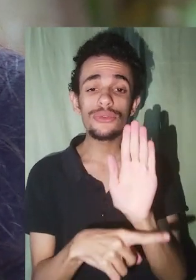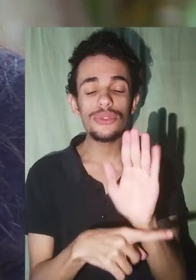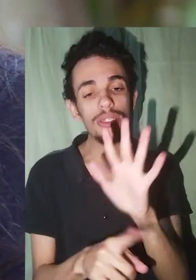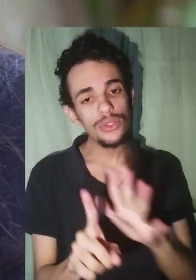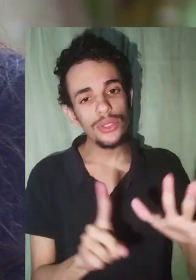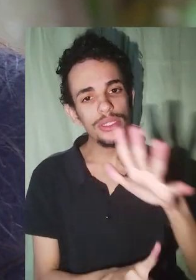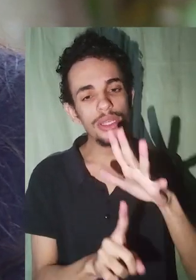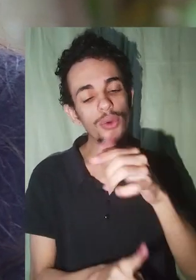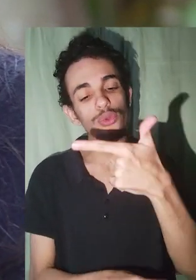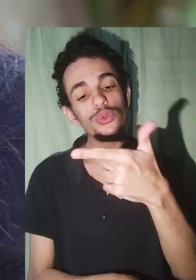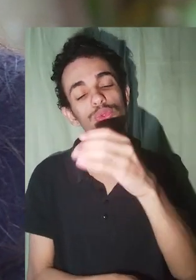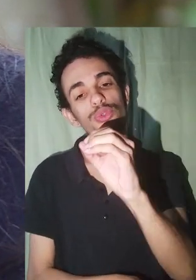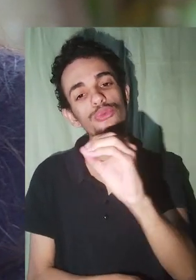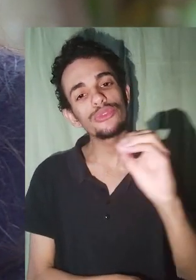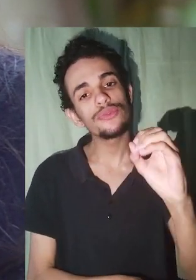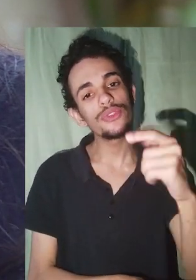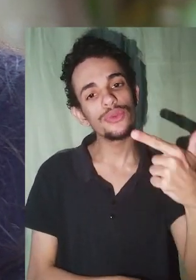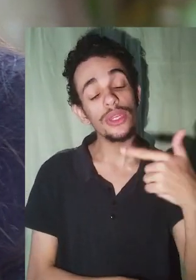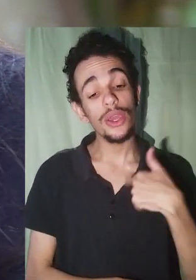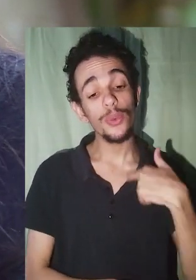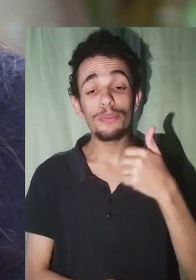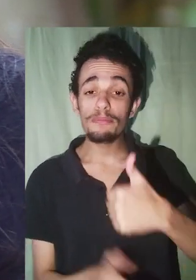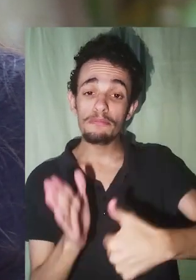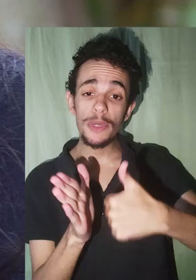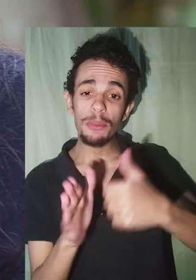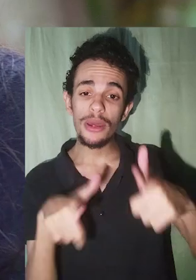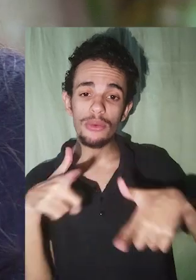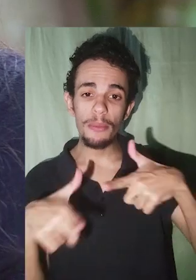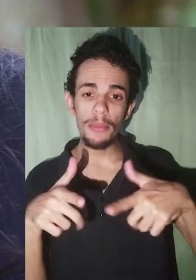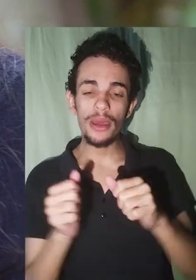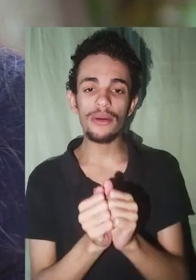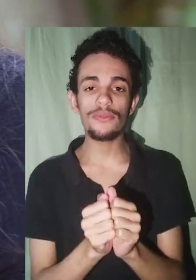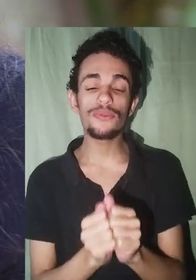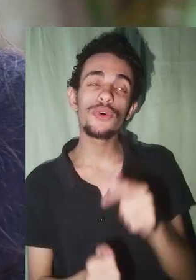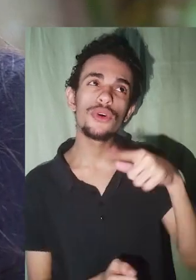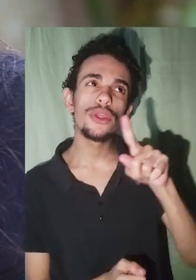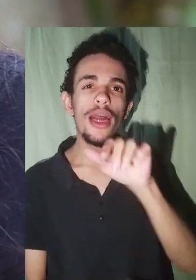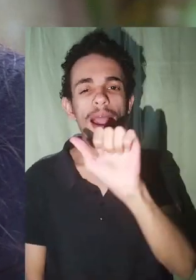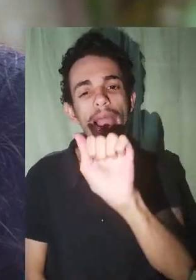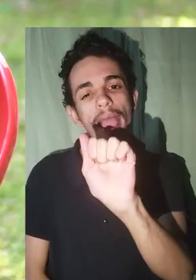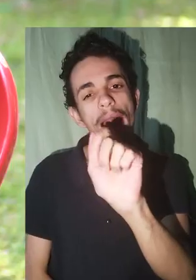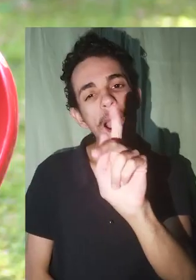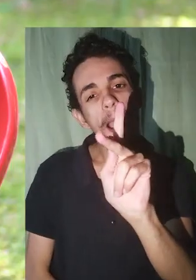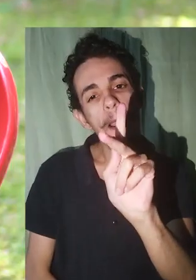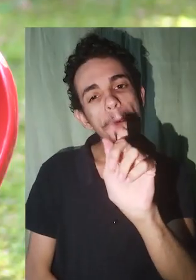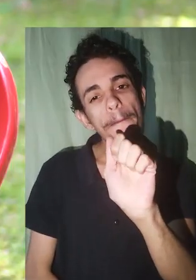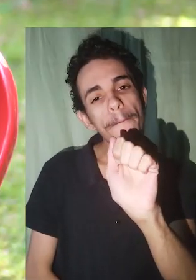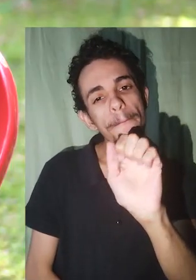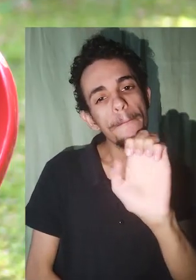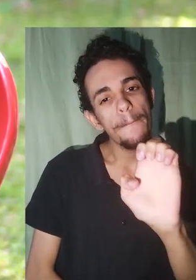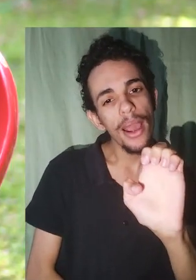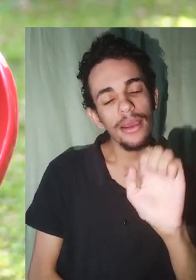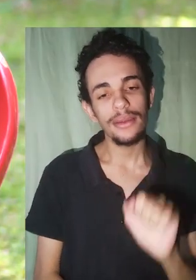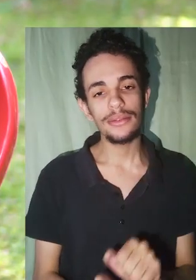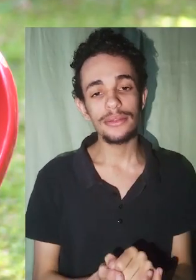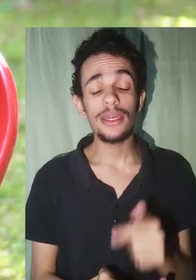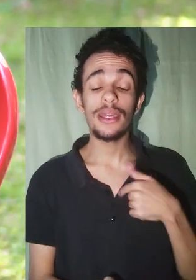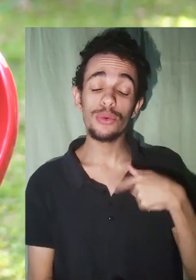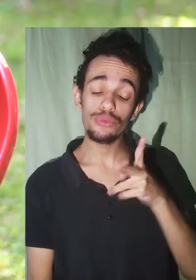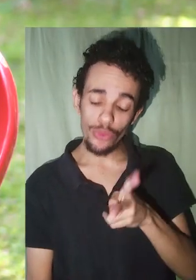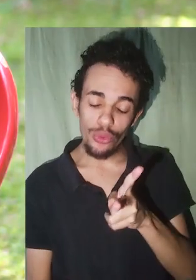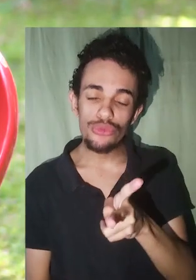e meu primeiro emprego foi na instituição APAI, Associação de Pais e Amigos Excepcionais de Itajaí. Permaneci por lá por 10